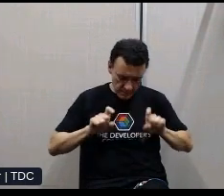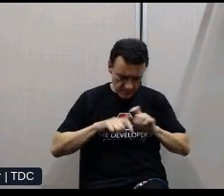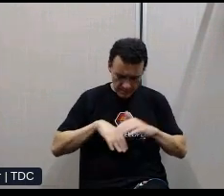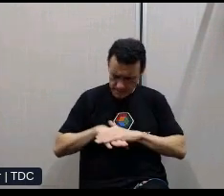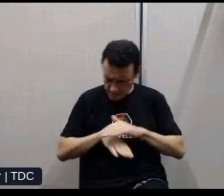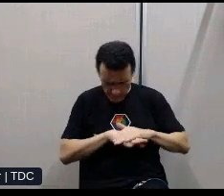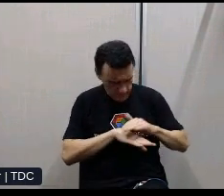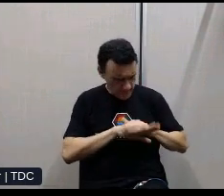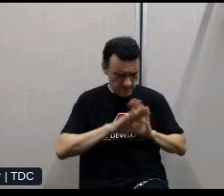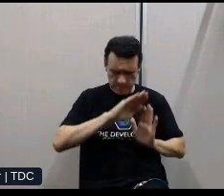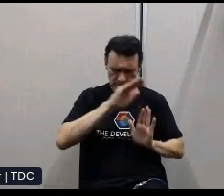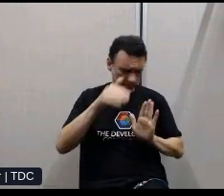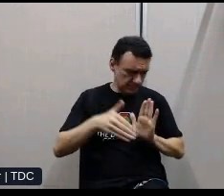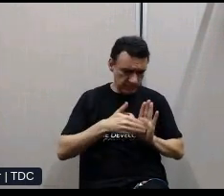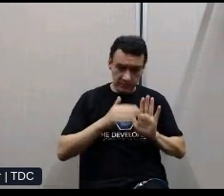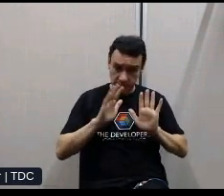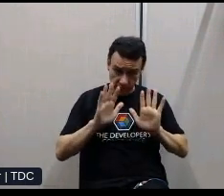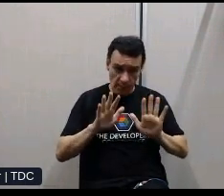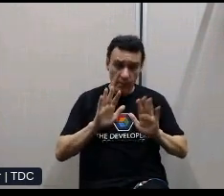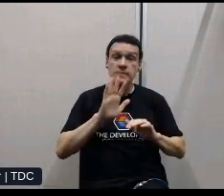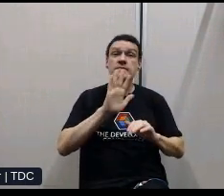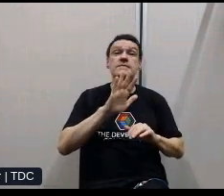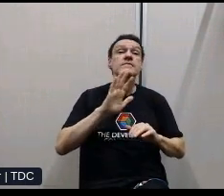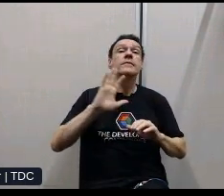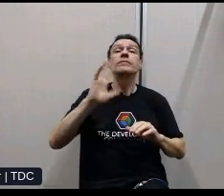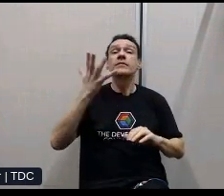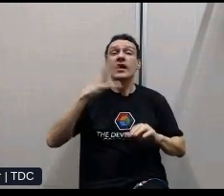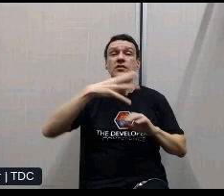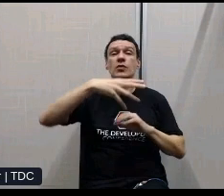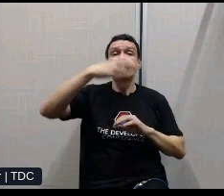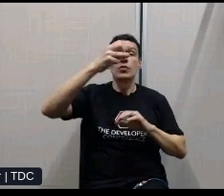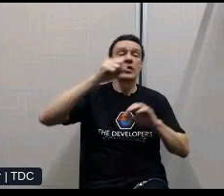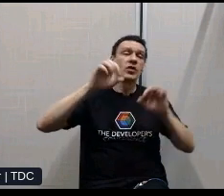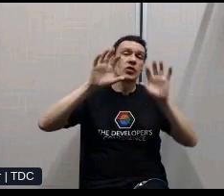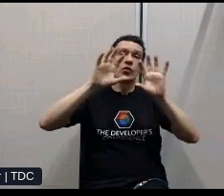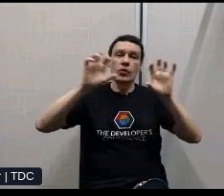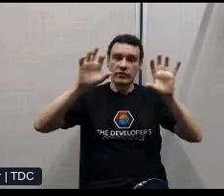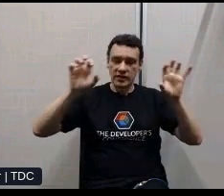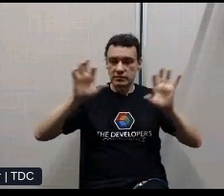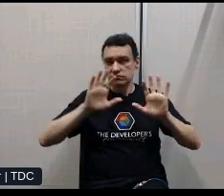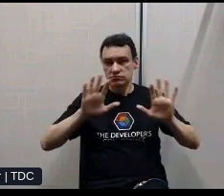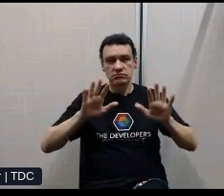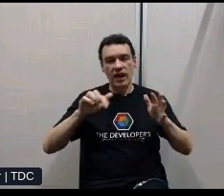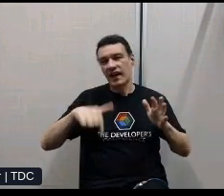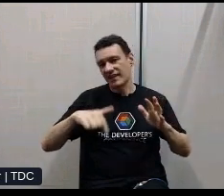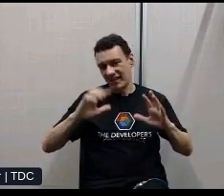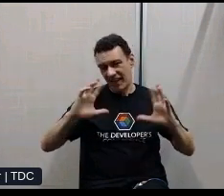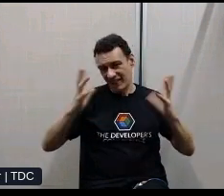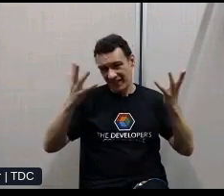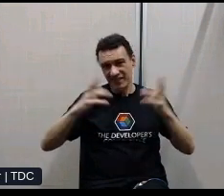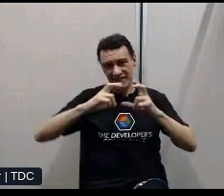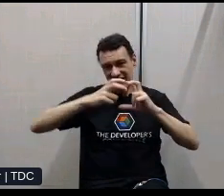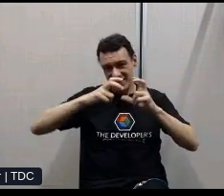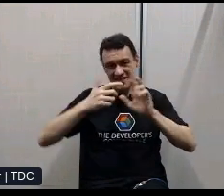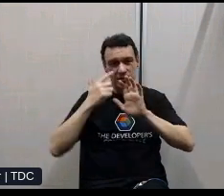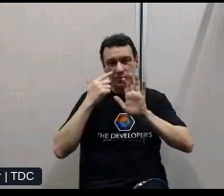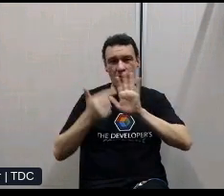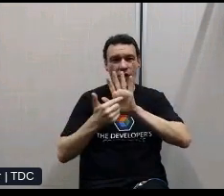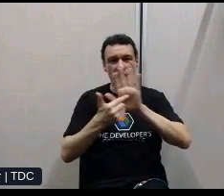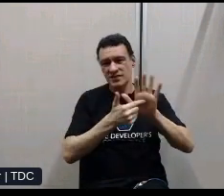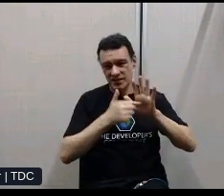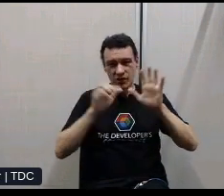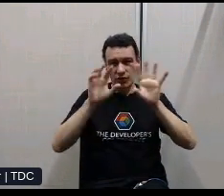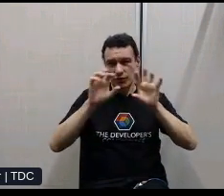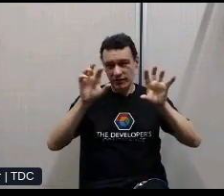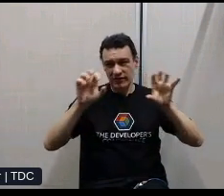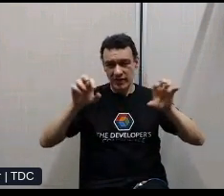desses grandes players, dessas grandes empresas que a gente tem, tanto aqui no evento, no TDC e assim por diante, a gente